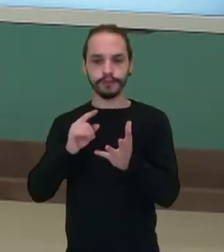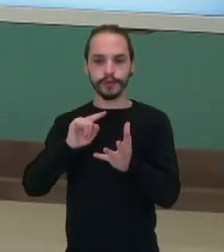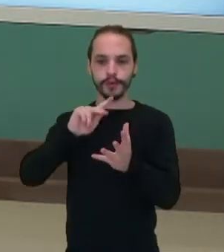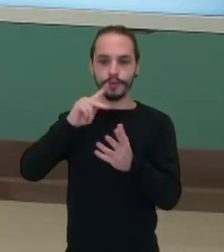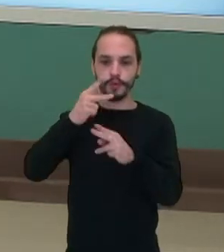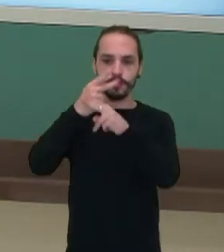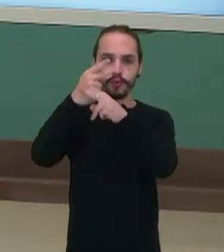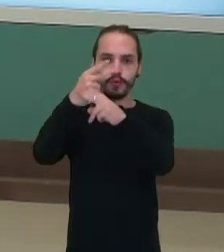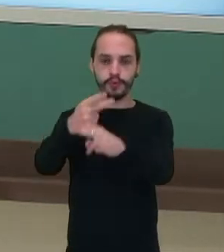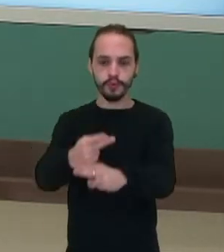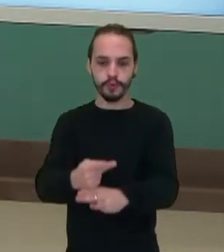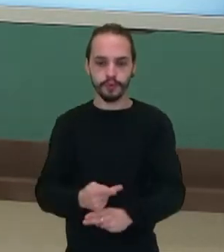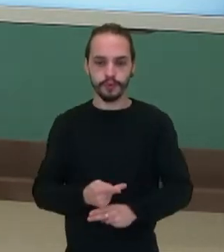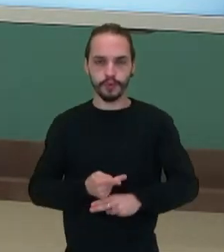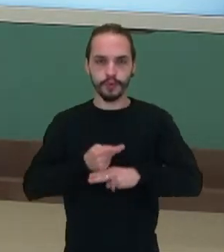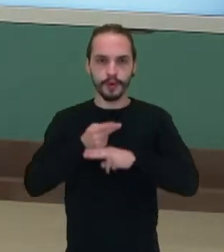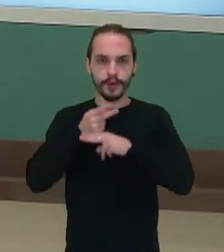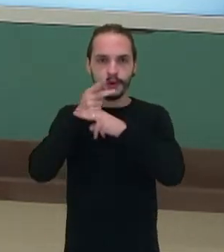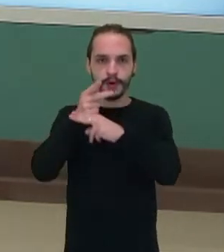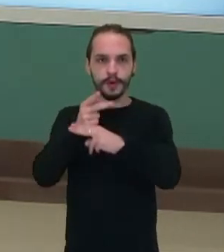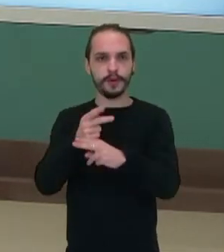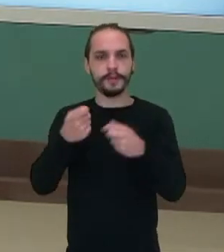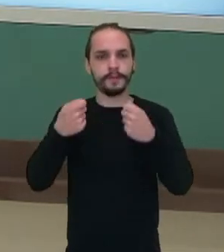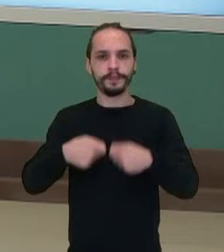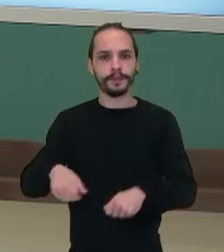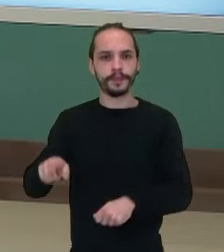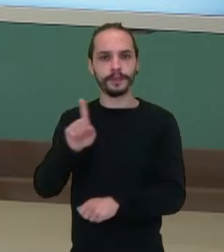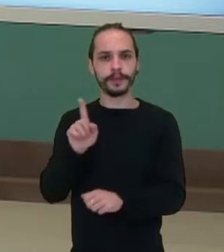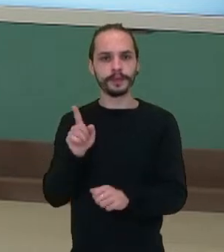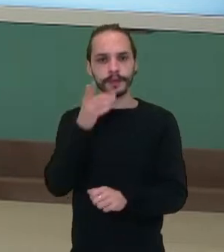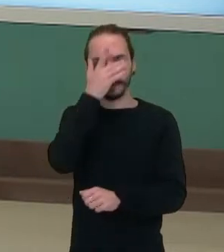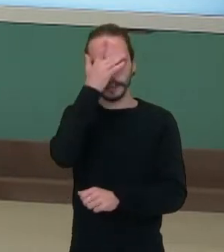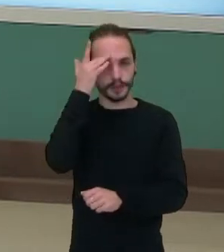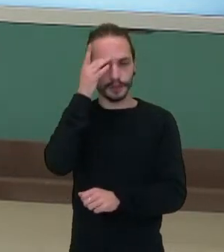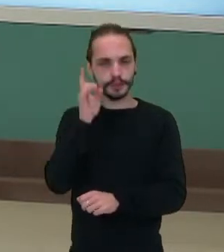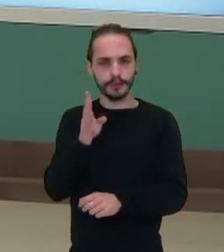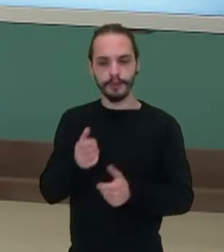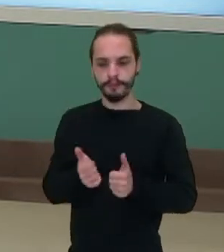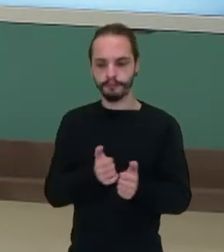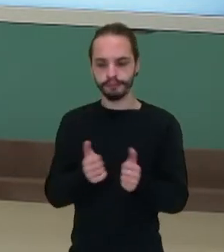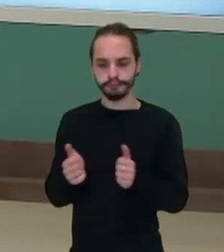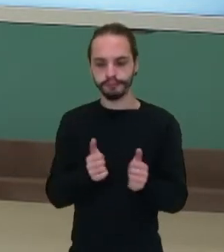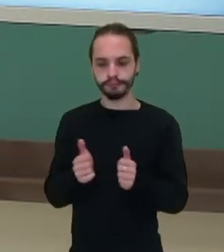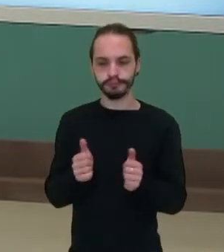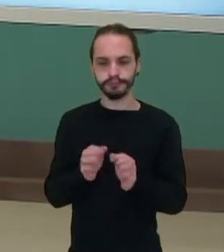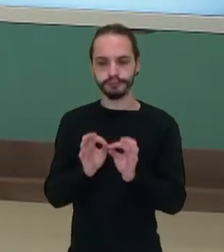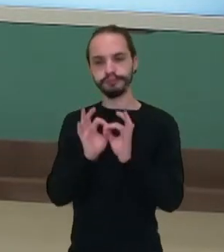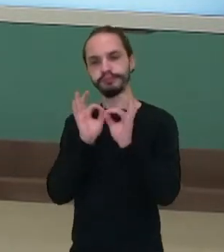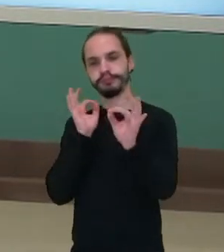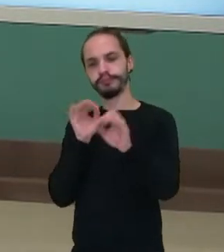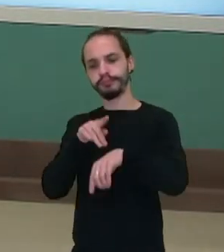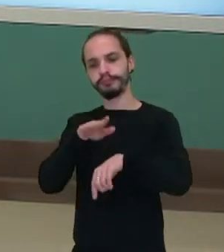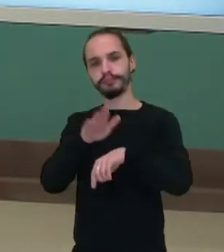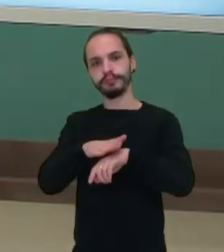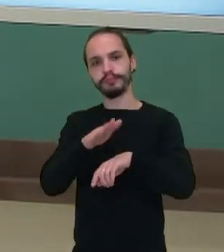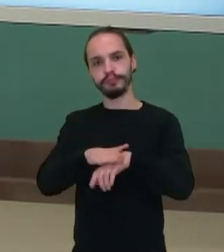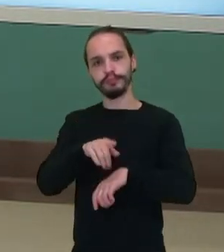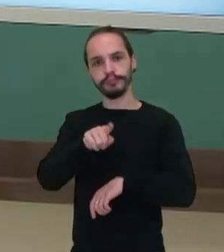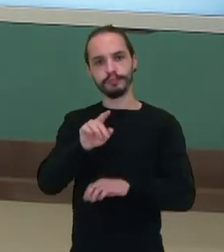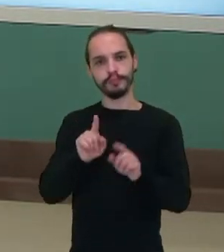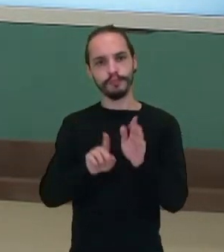você não precisa ir com tripulado, então lançando o foguete, fazendo tudo de maneira remota, você consegue deixar satélites em órbitas, né,